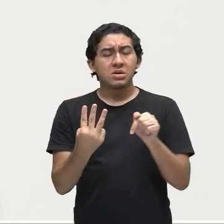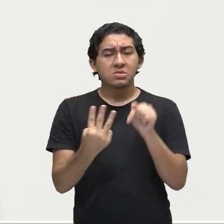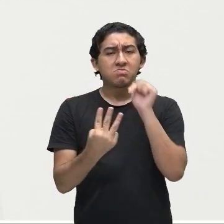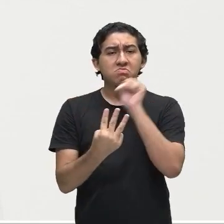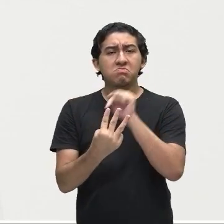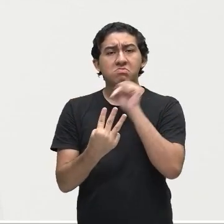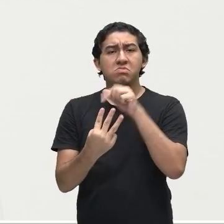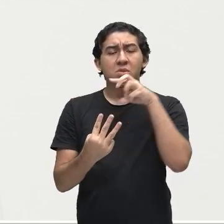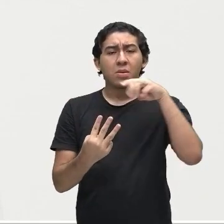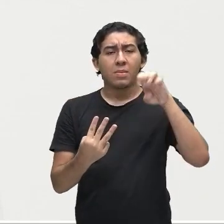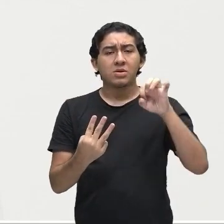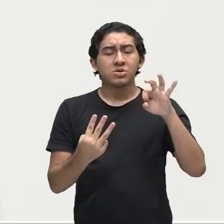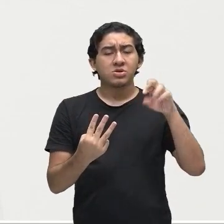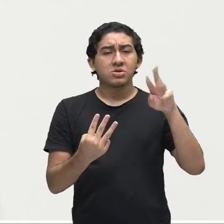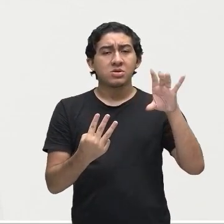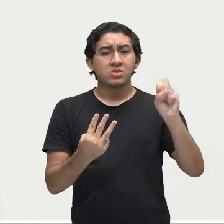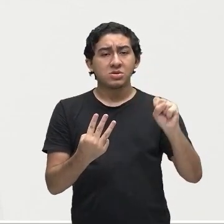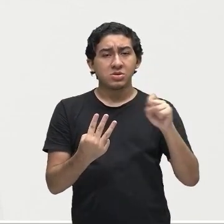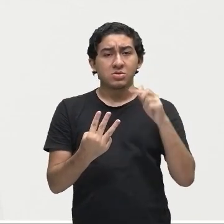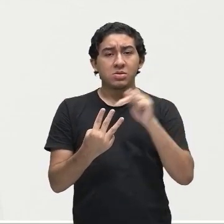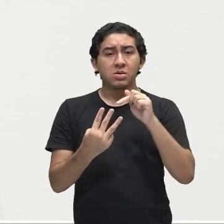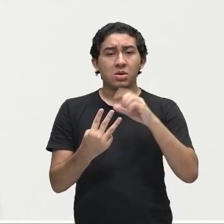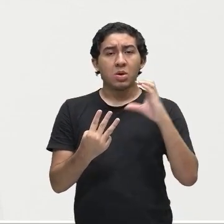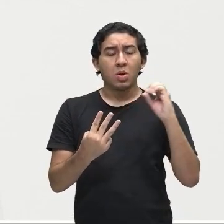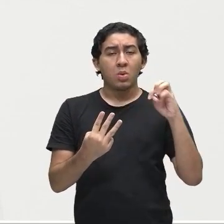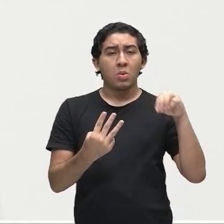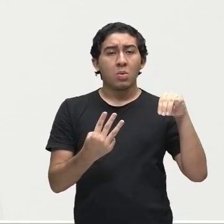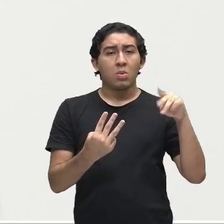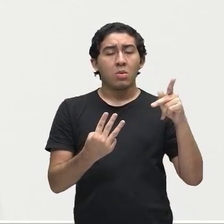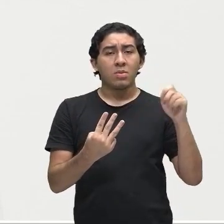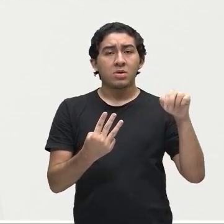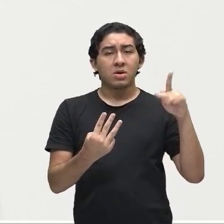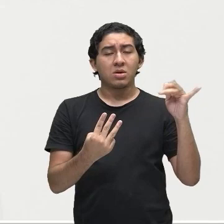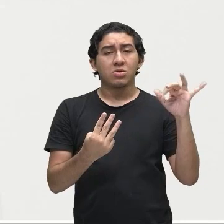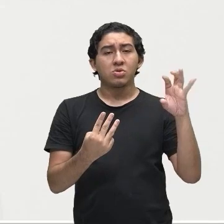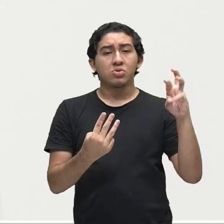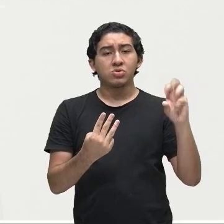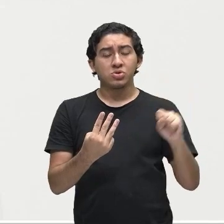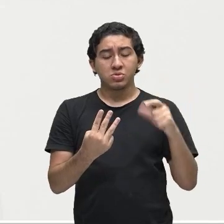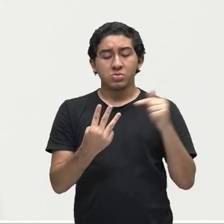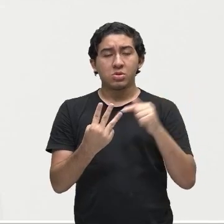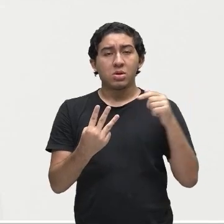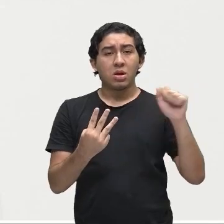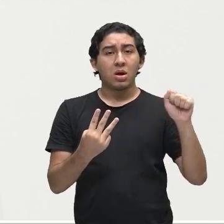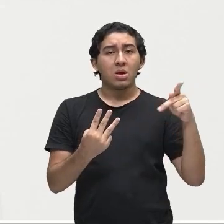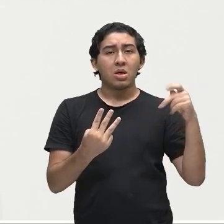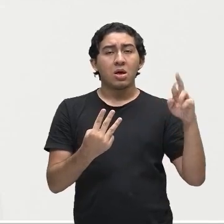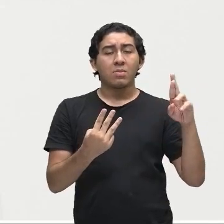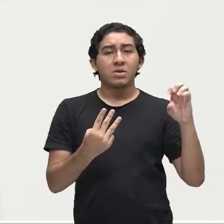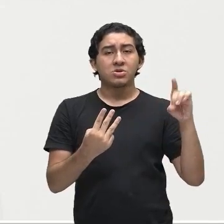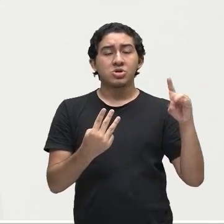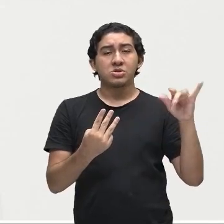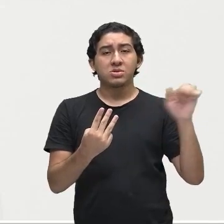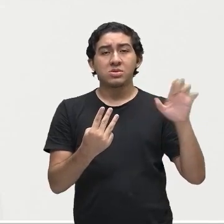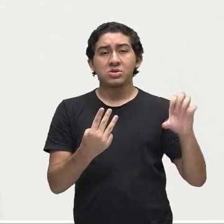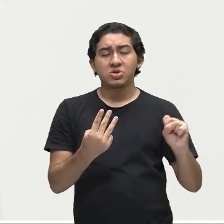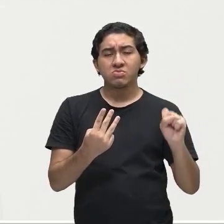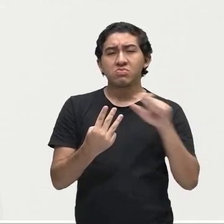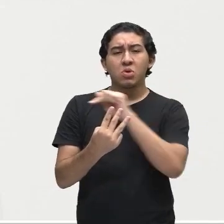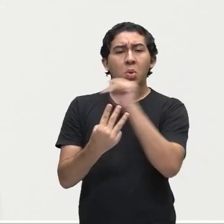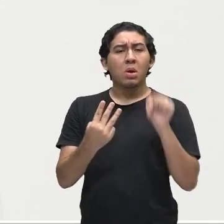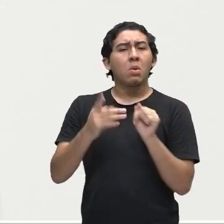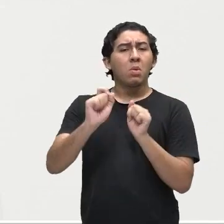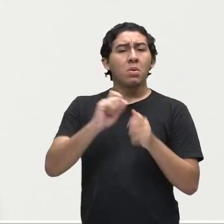professor, durante este período? Olha só, o artesanato rural sempre vai estar presente durante todo o período que compreende aí a chamada